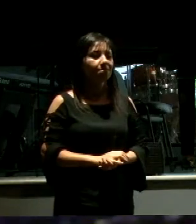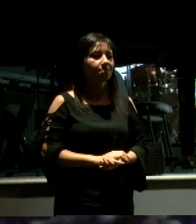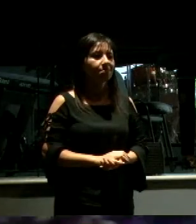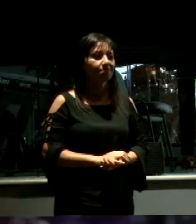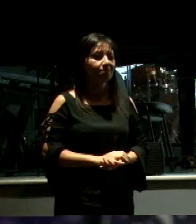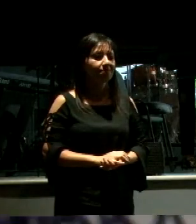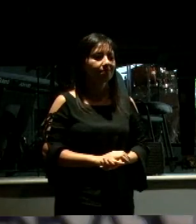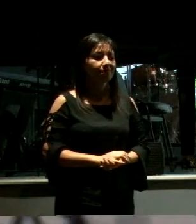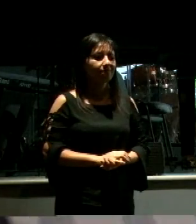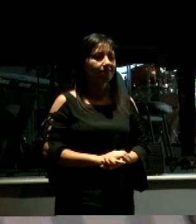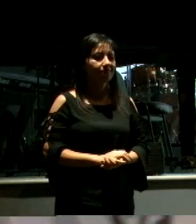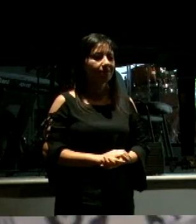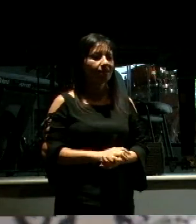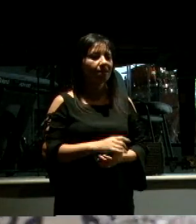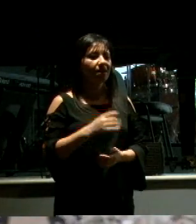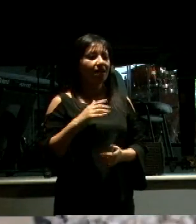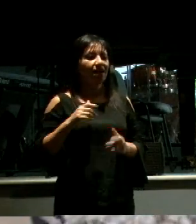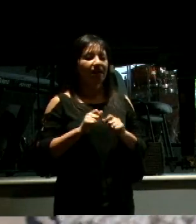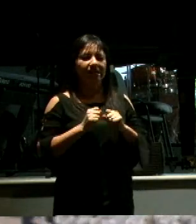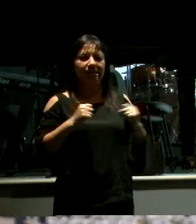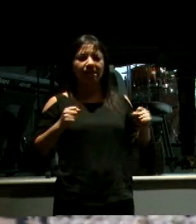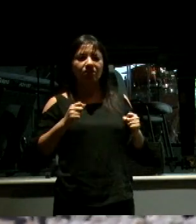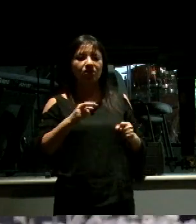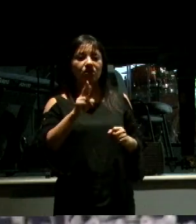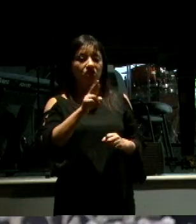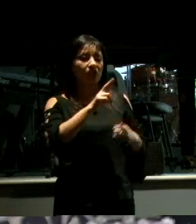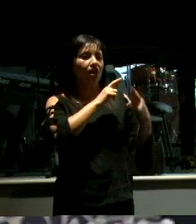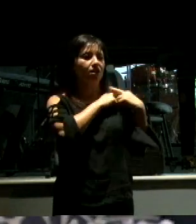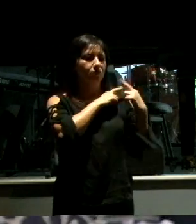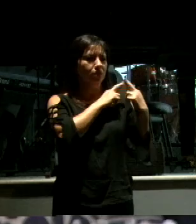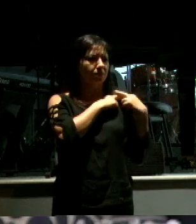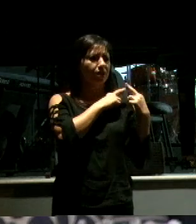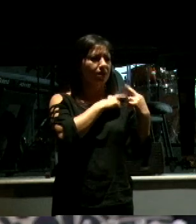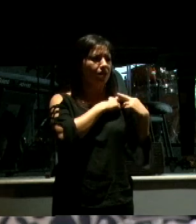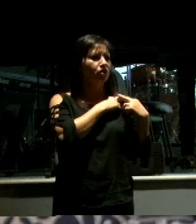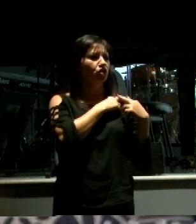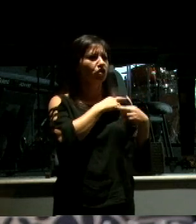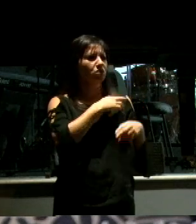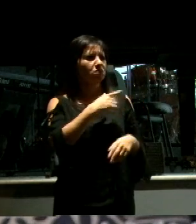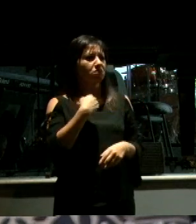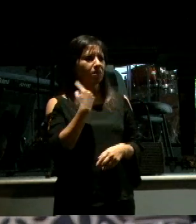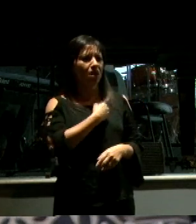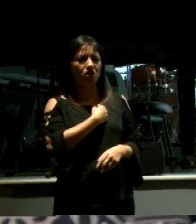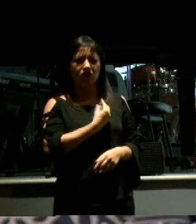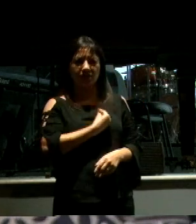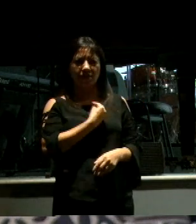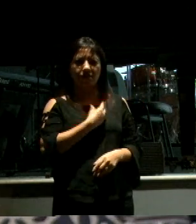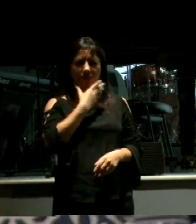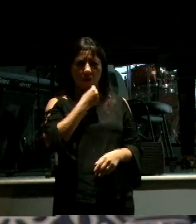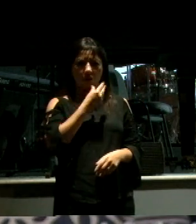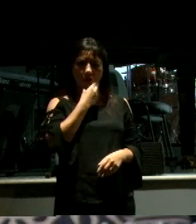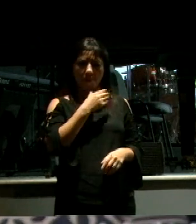Grande é a responsabilidade de Deus para as nossas vidas.